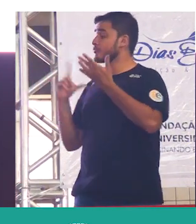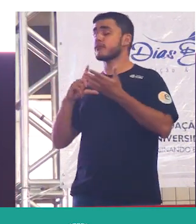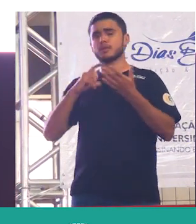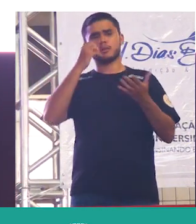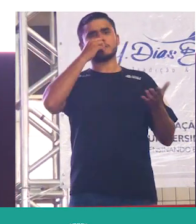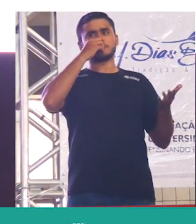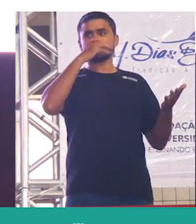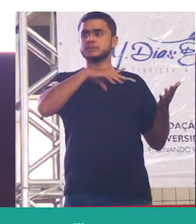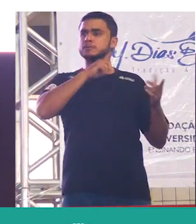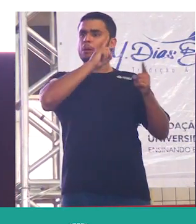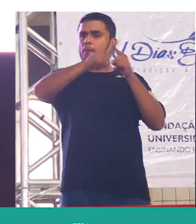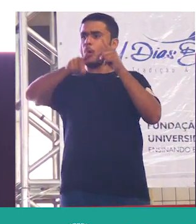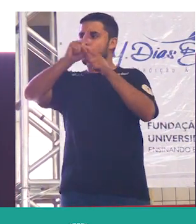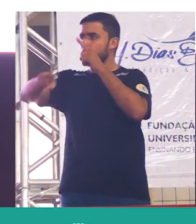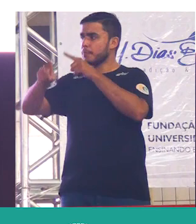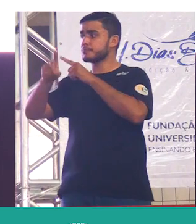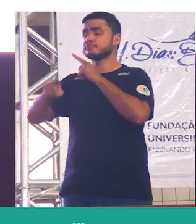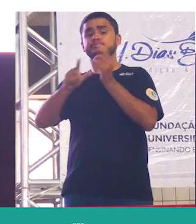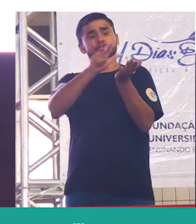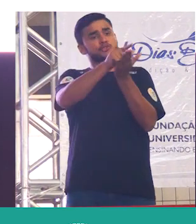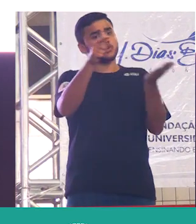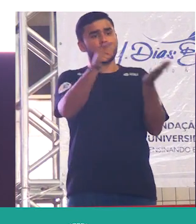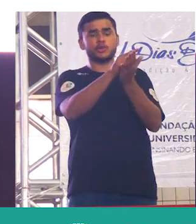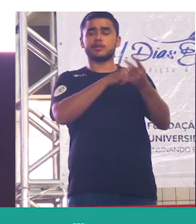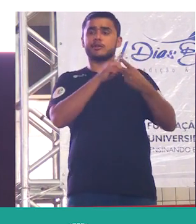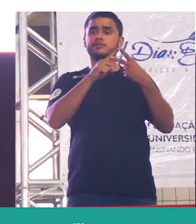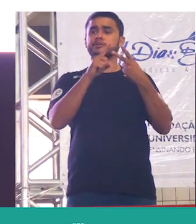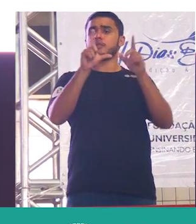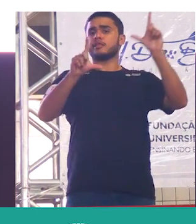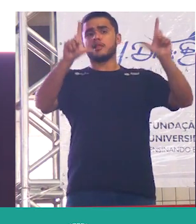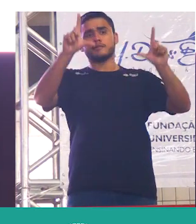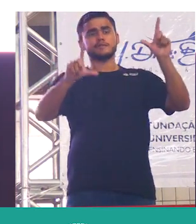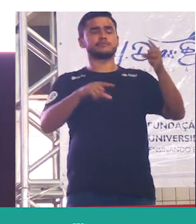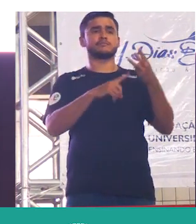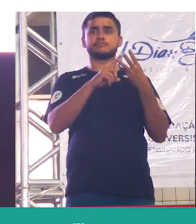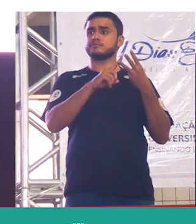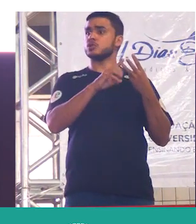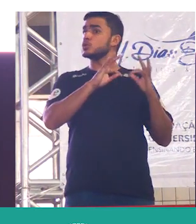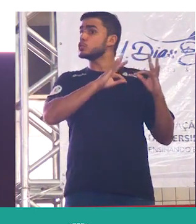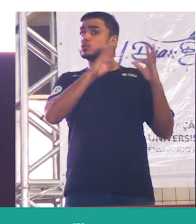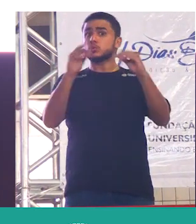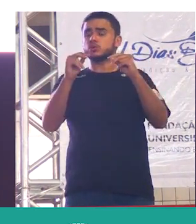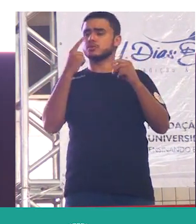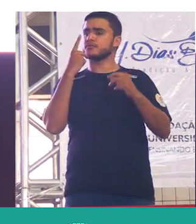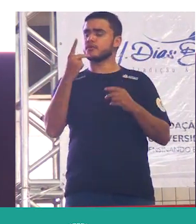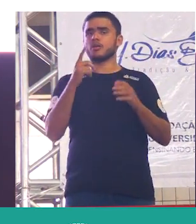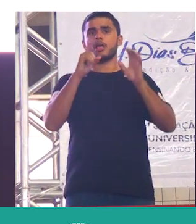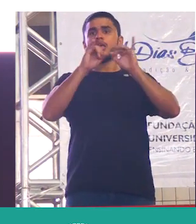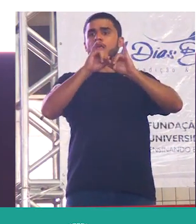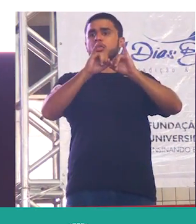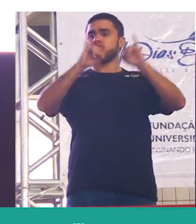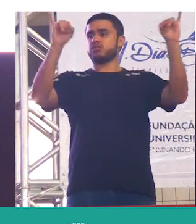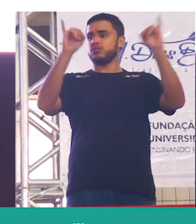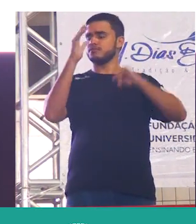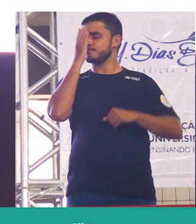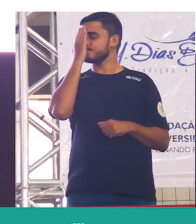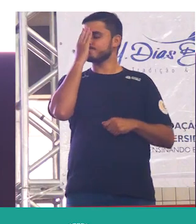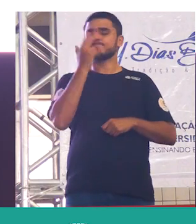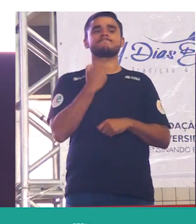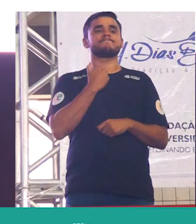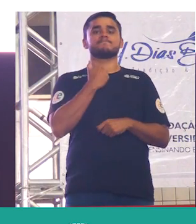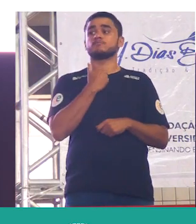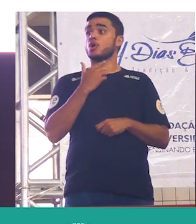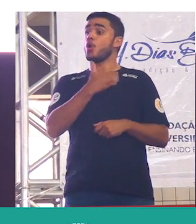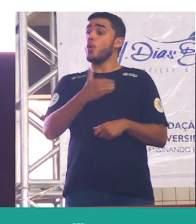censura. Os jornais, a televisão, não podiam exibir nada que